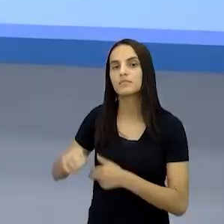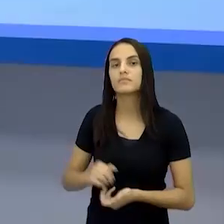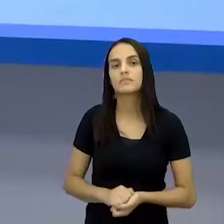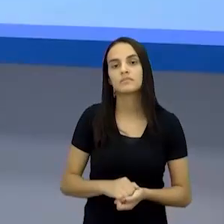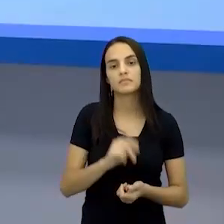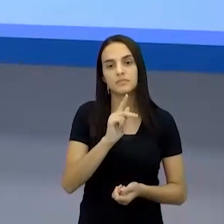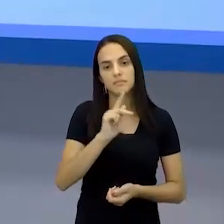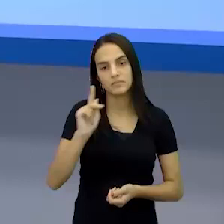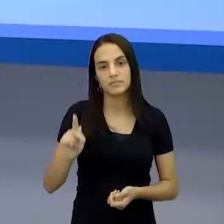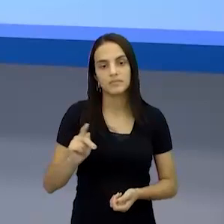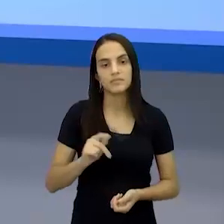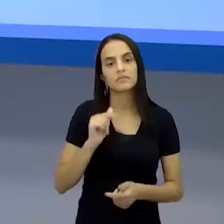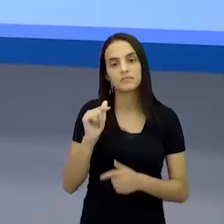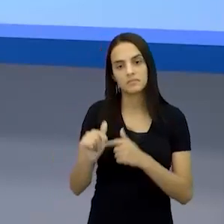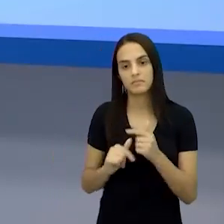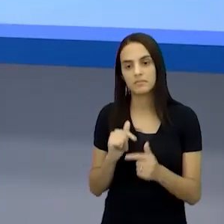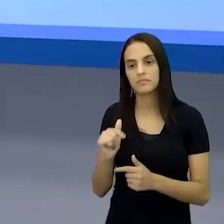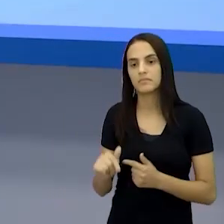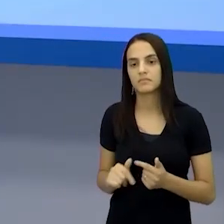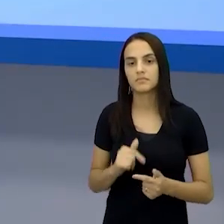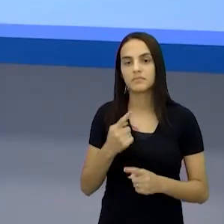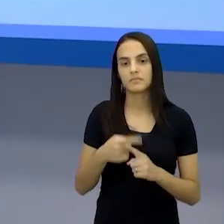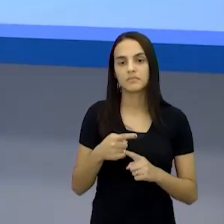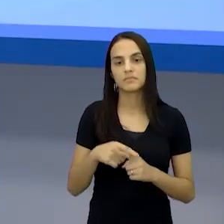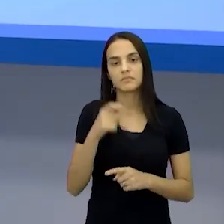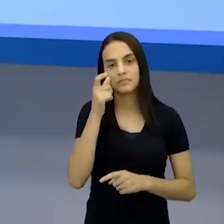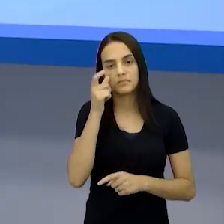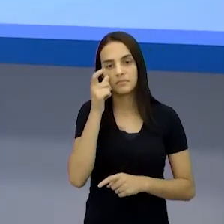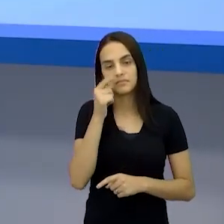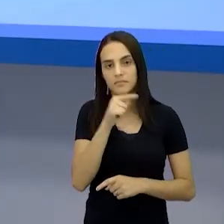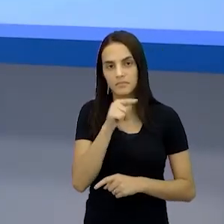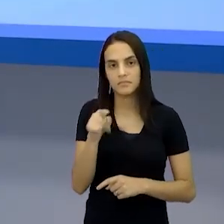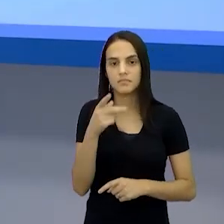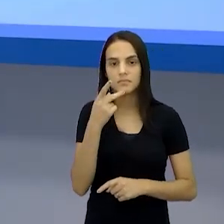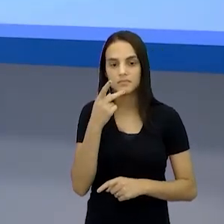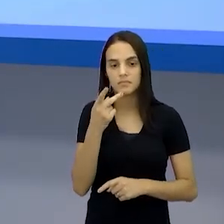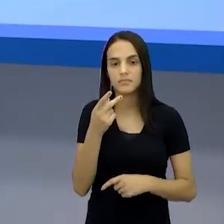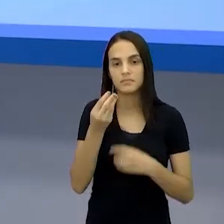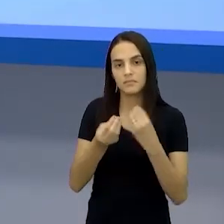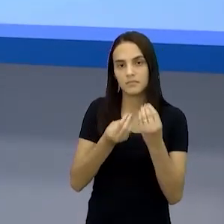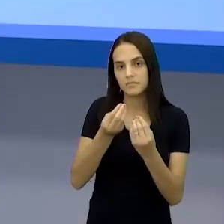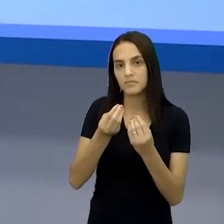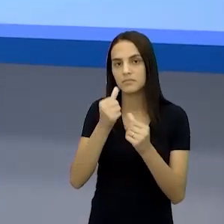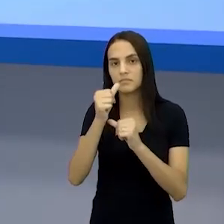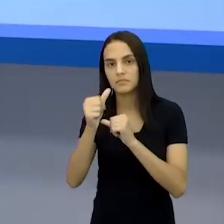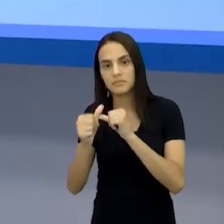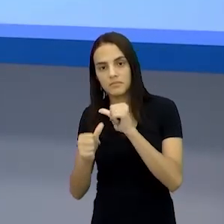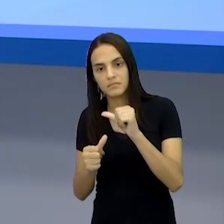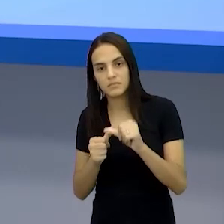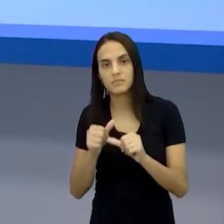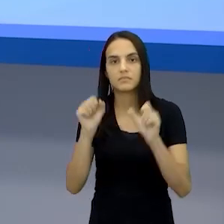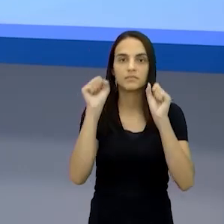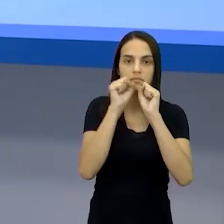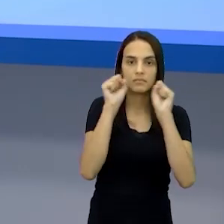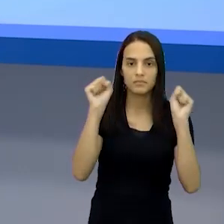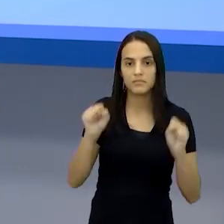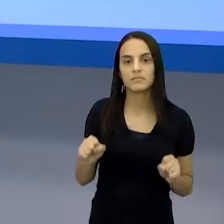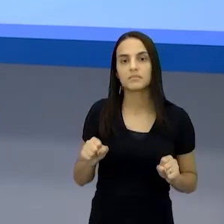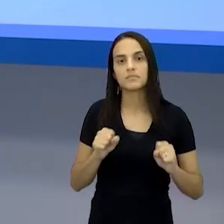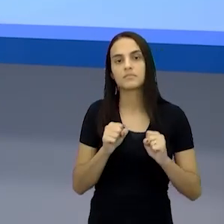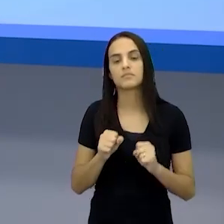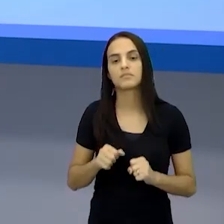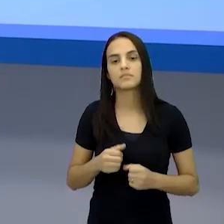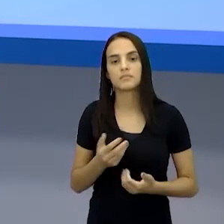os professores, né, trabalhando, porque é interessante, né, quando você está falando aí como as mudanças nos sistemas terrestres,